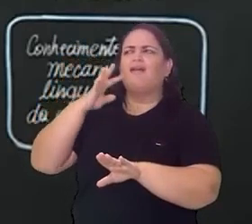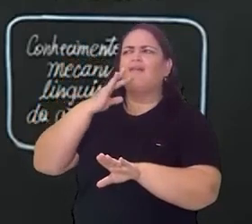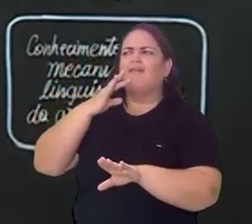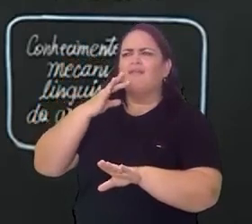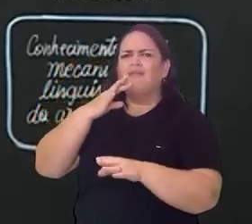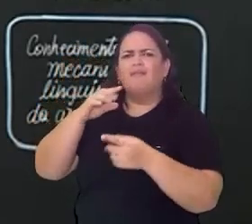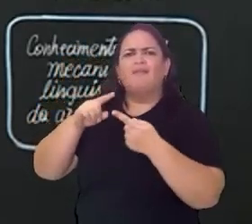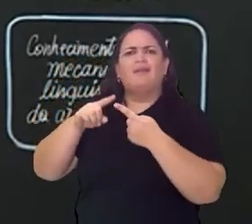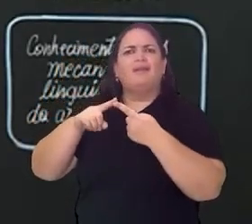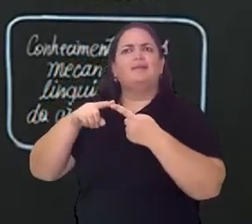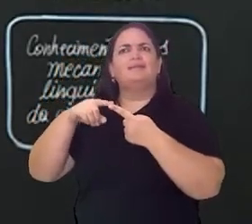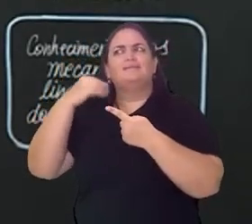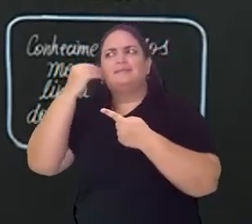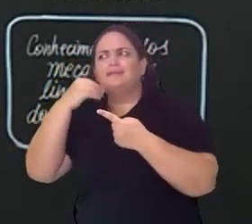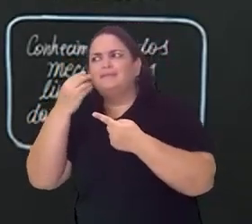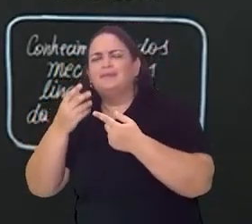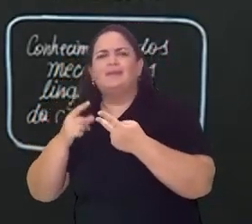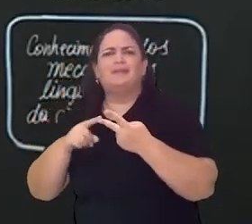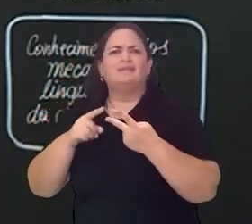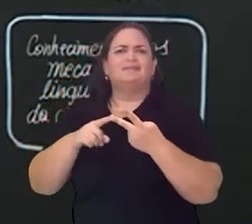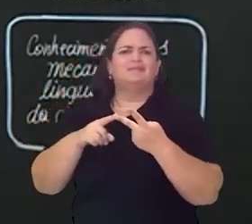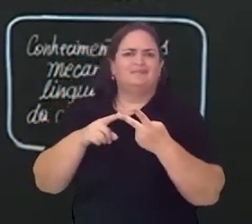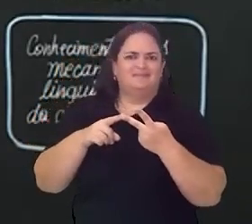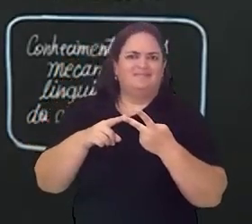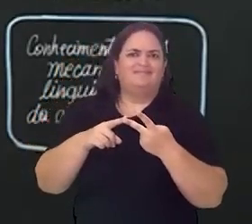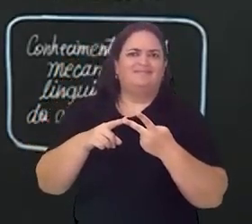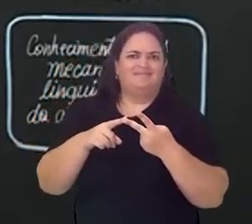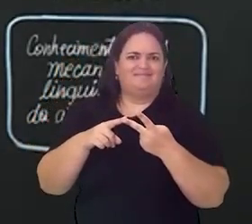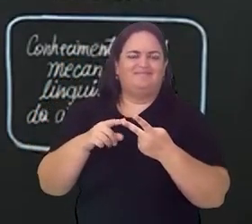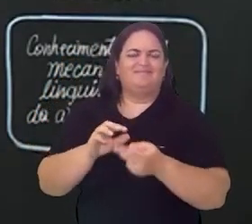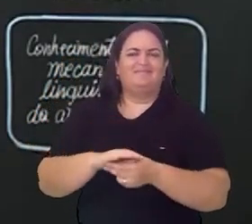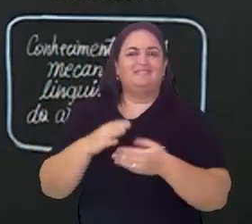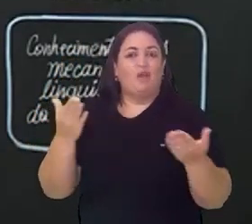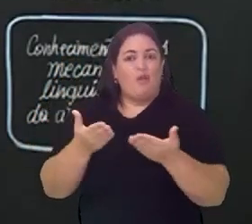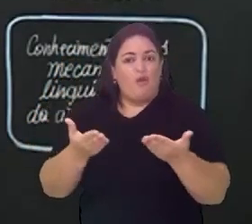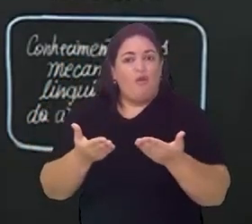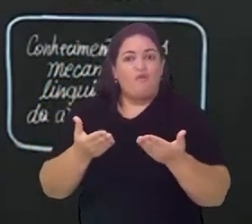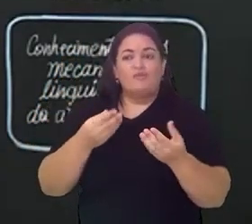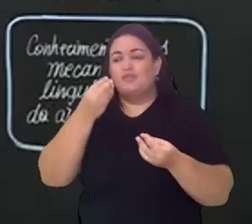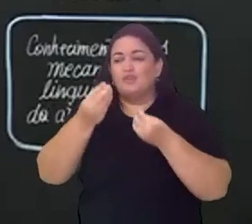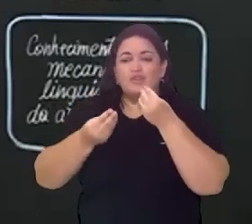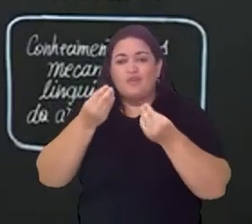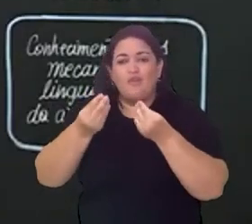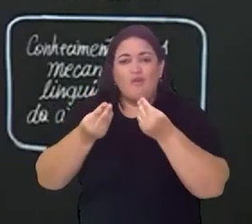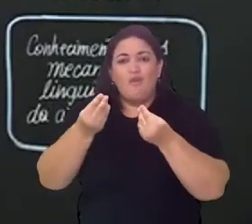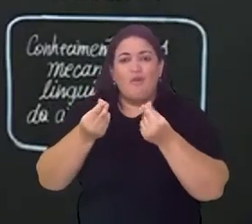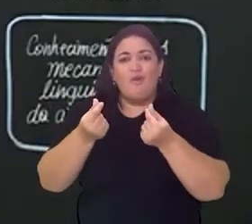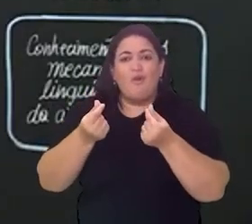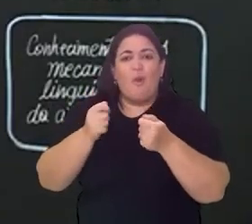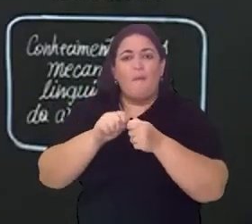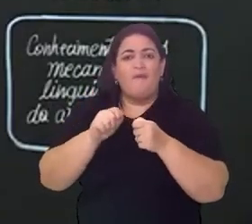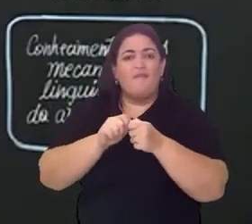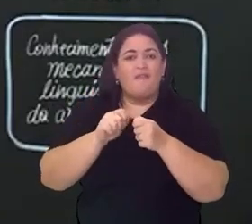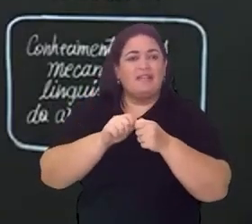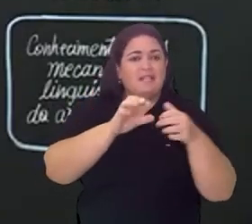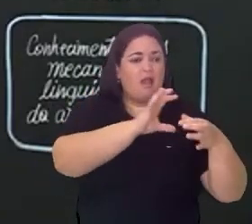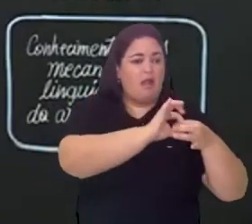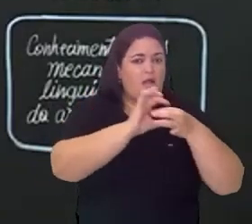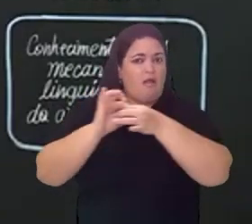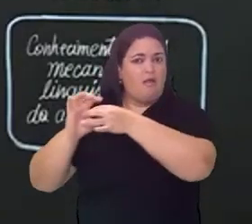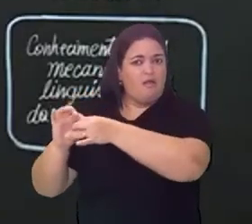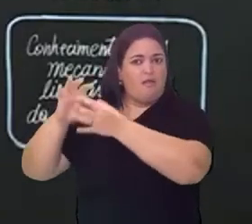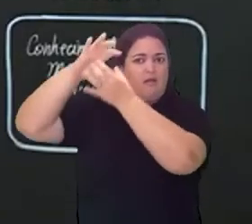repertório, a partir de uma vivência, a partir de uma experiência. E a gente vai falar hoje sobre maneiras de tornar o texto mais coeso e